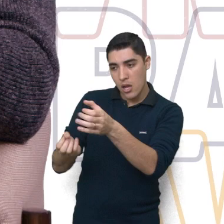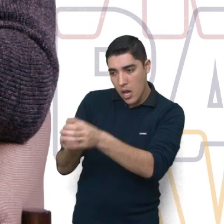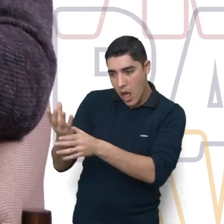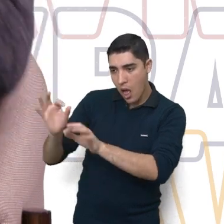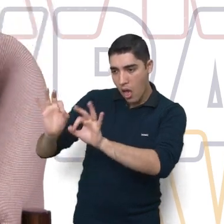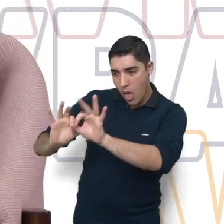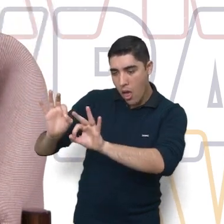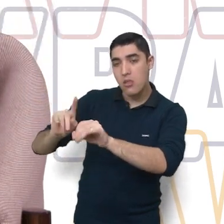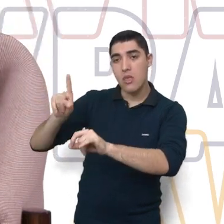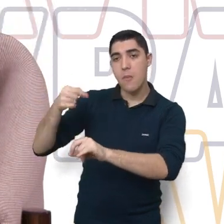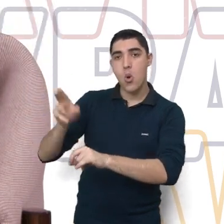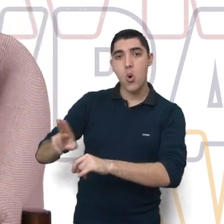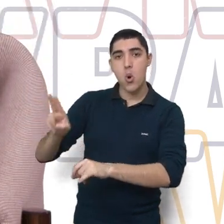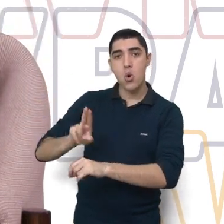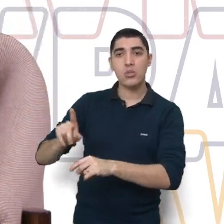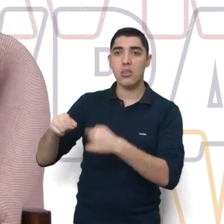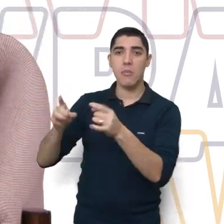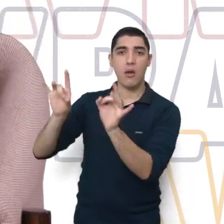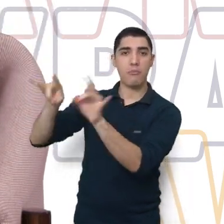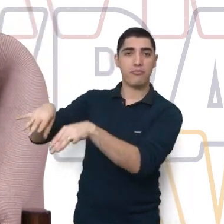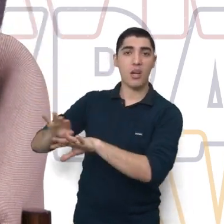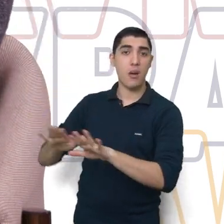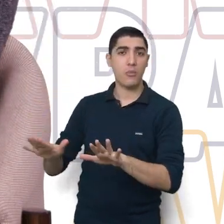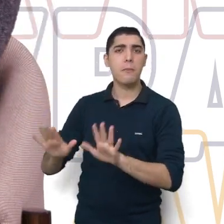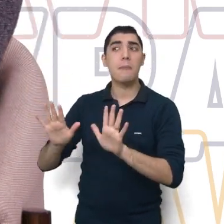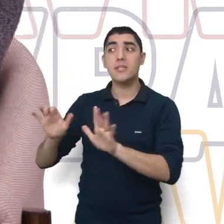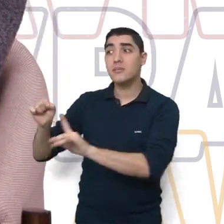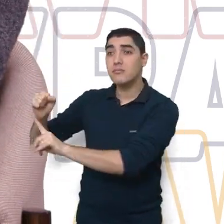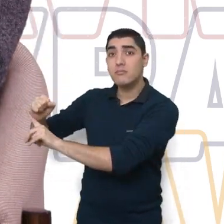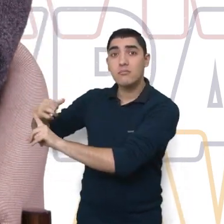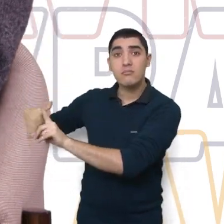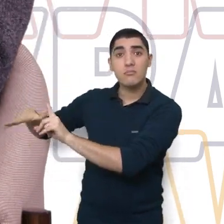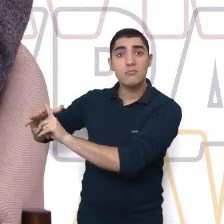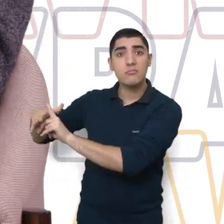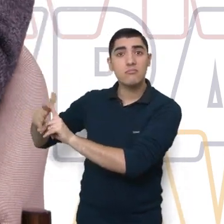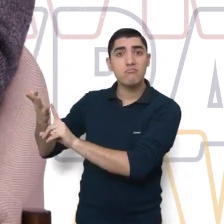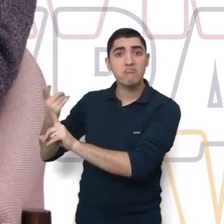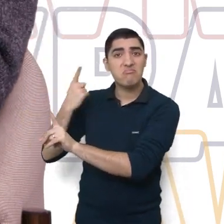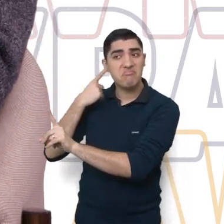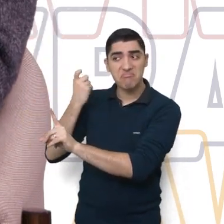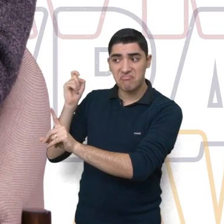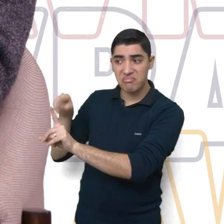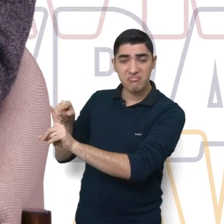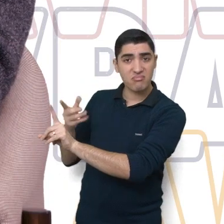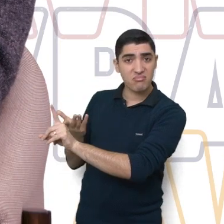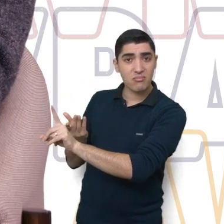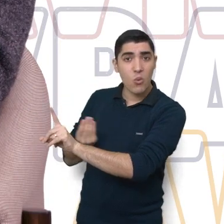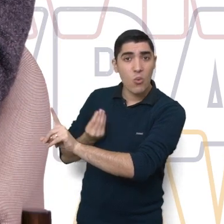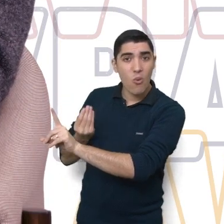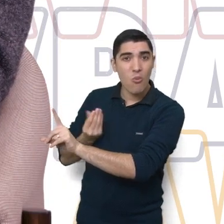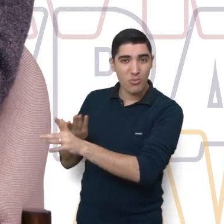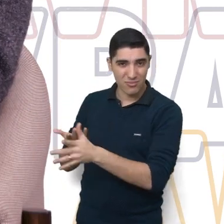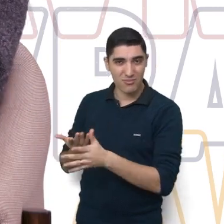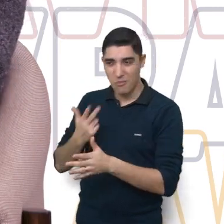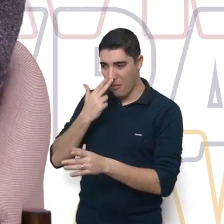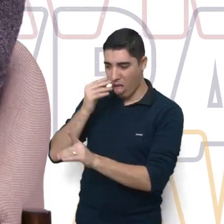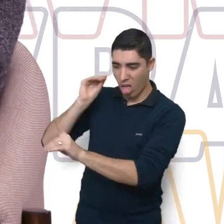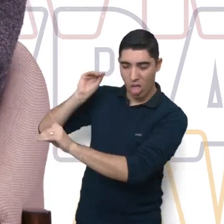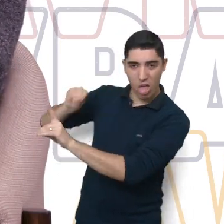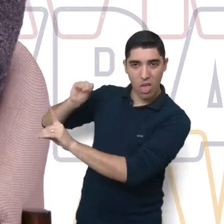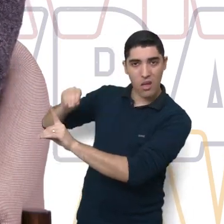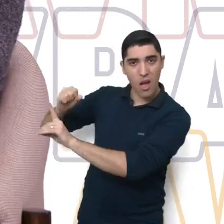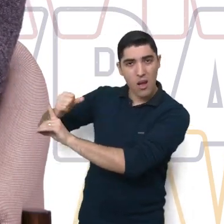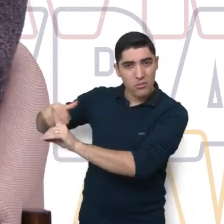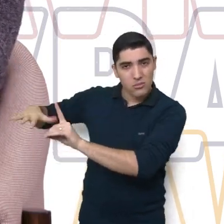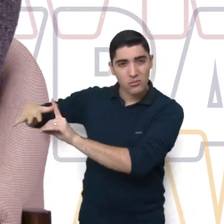descartado no momento e aquelas questões ambientais ficam de lado então ele tem que eu vou escolher uma profissão eu vou entrar